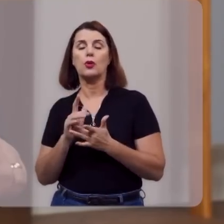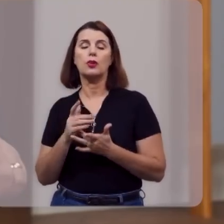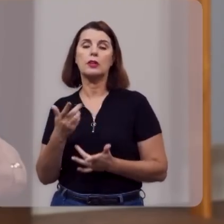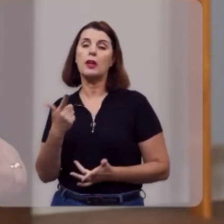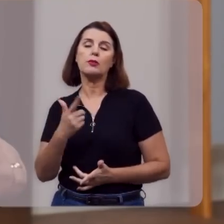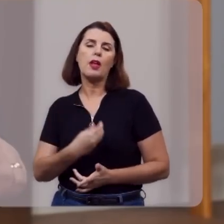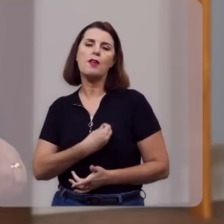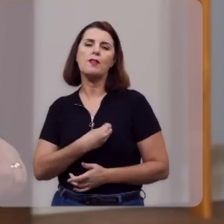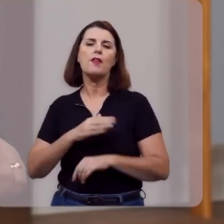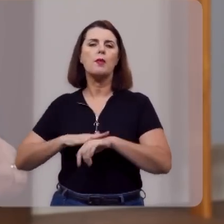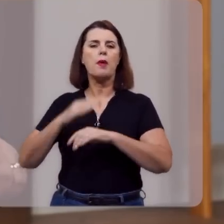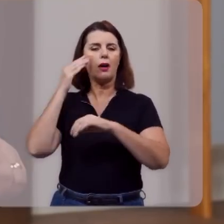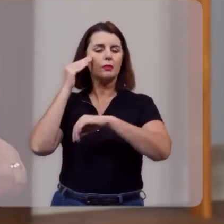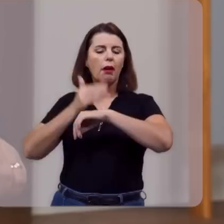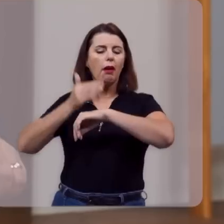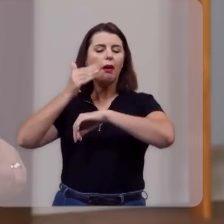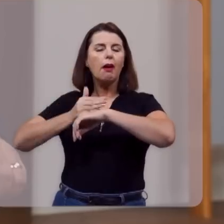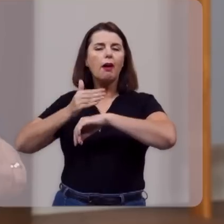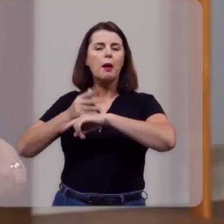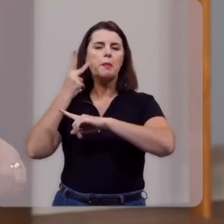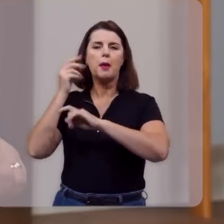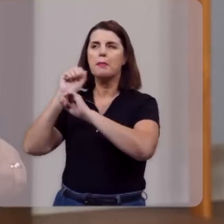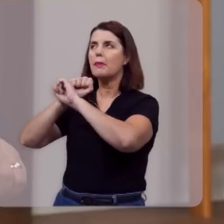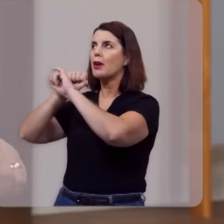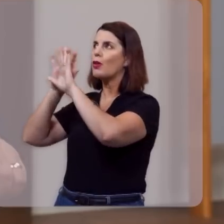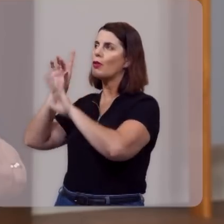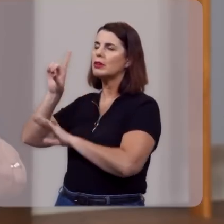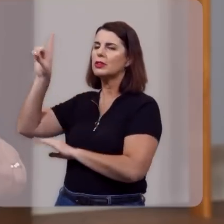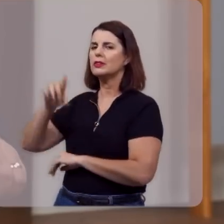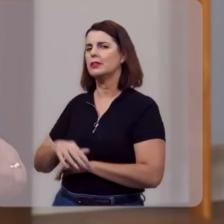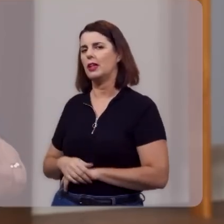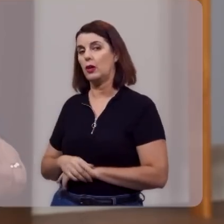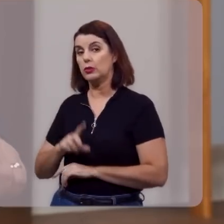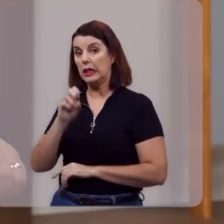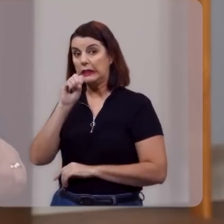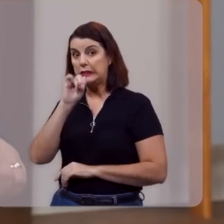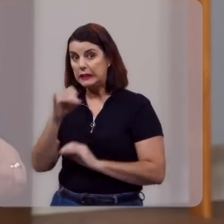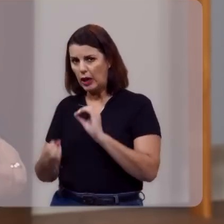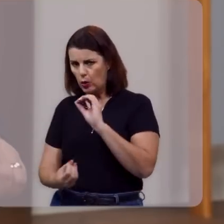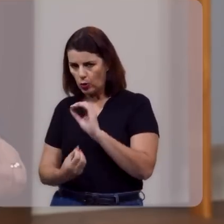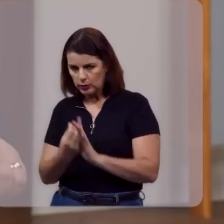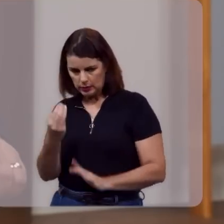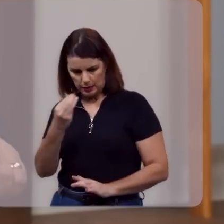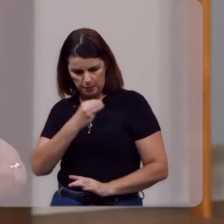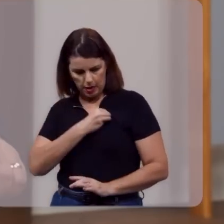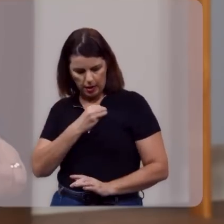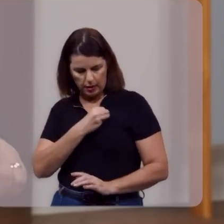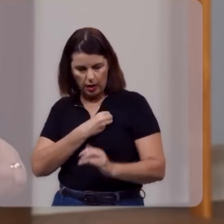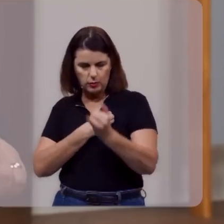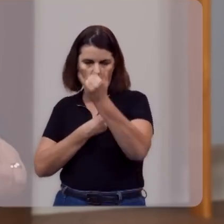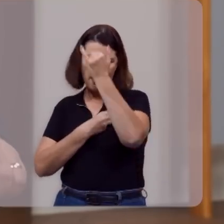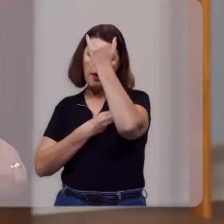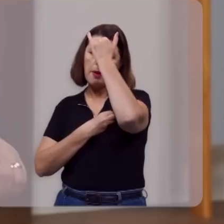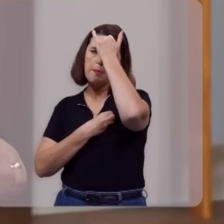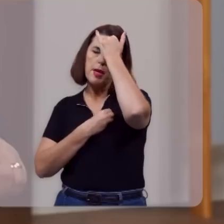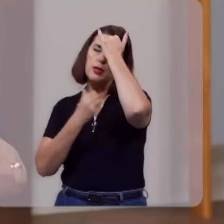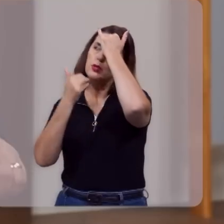satisfazer os desejos da sua carne. Ele vive para a glória de Deus. Se tropeçar, vai se arrepender, pedir